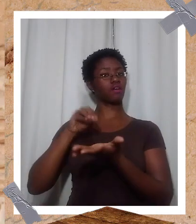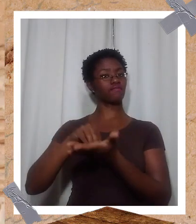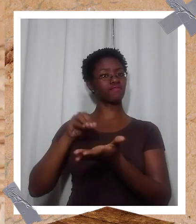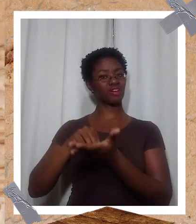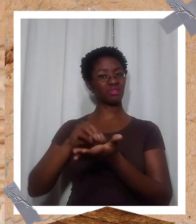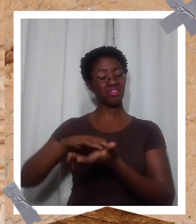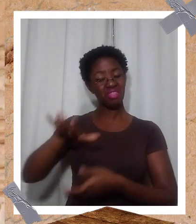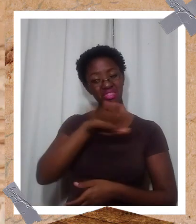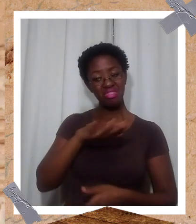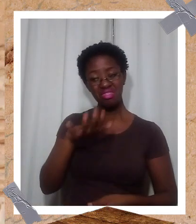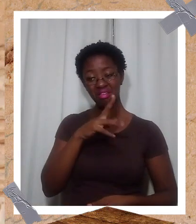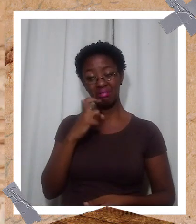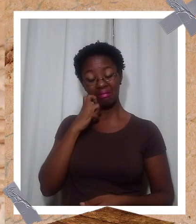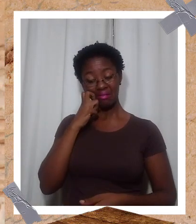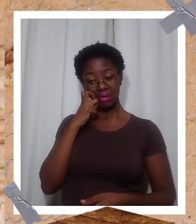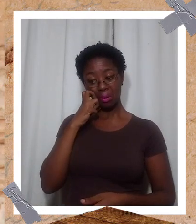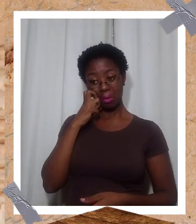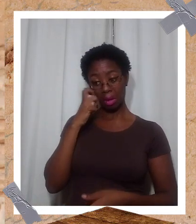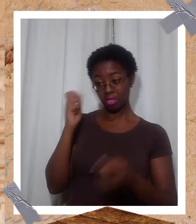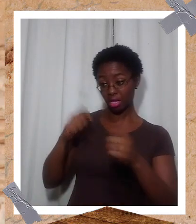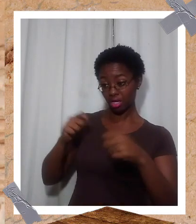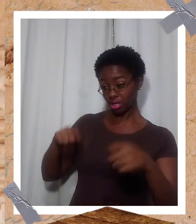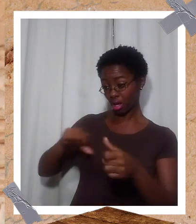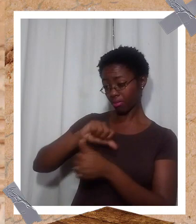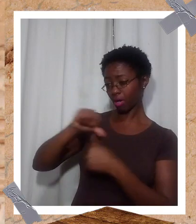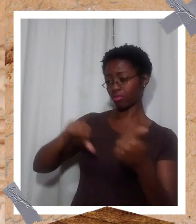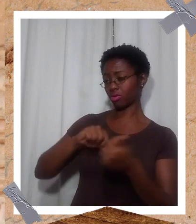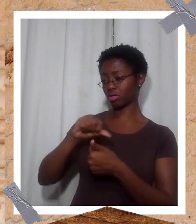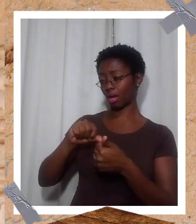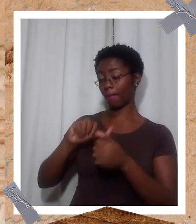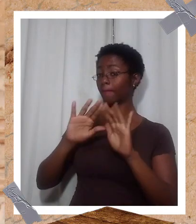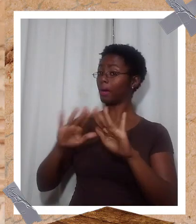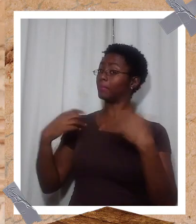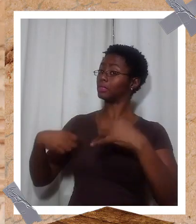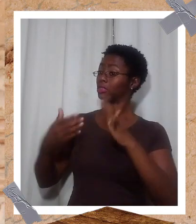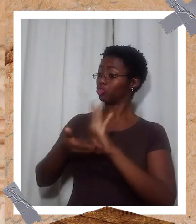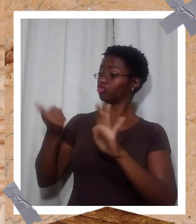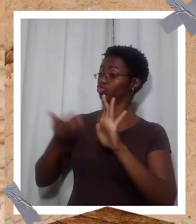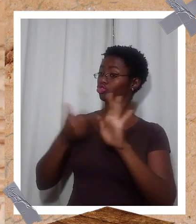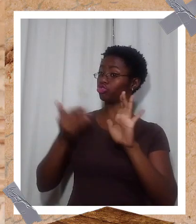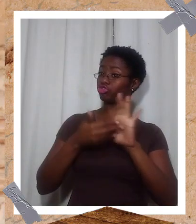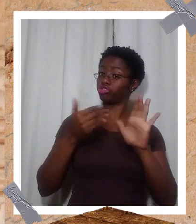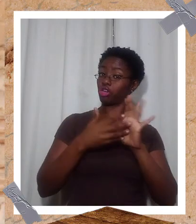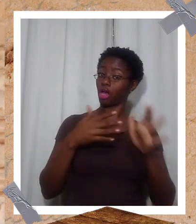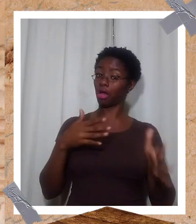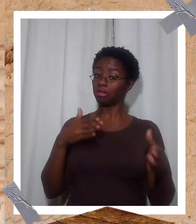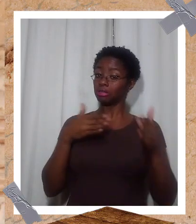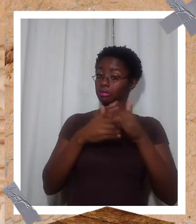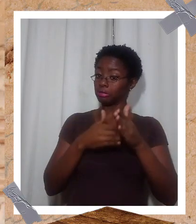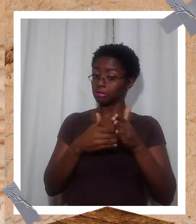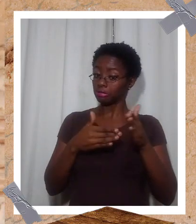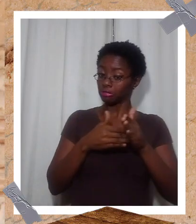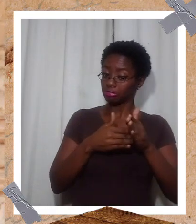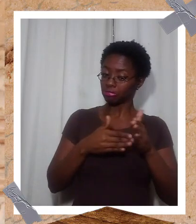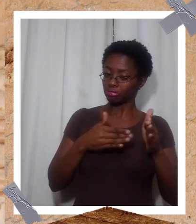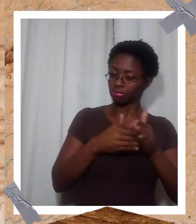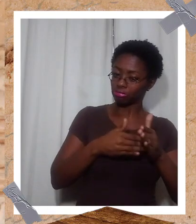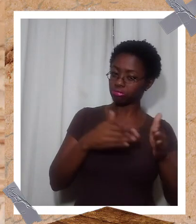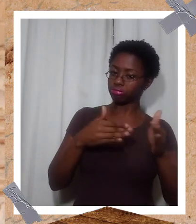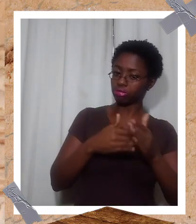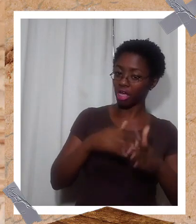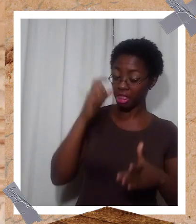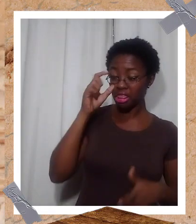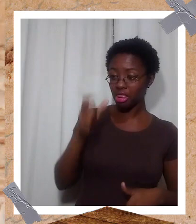vergonhosa que pode ser debelada, desde que se elimine os entraves ou os interesses sociais,